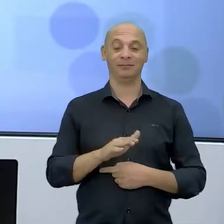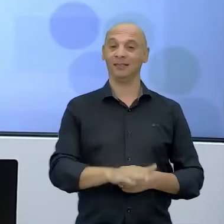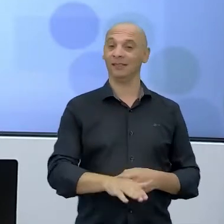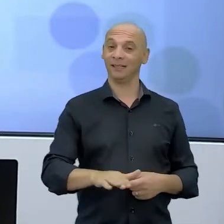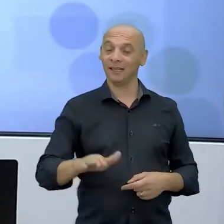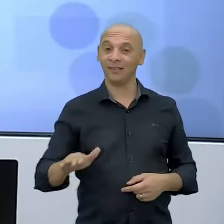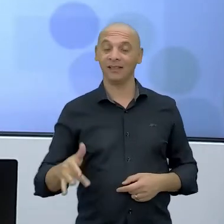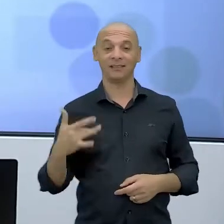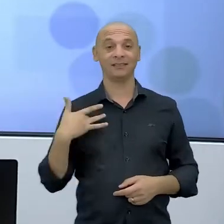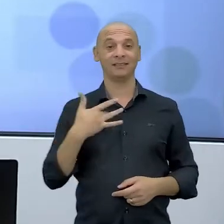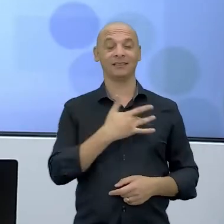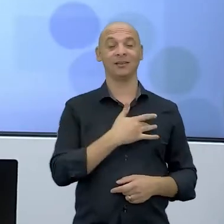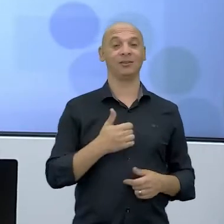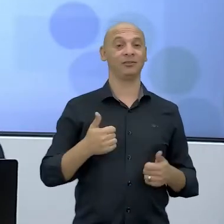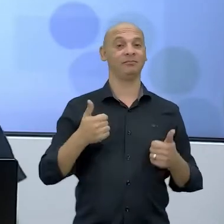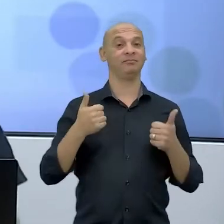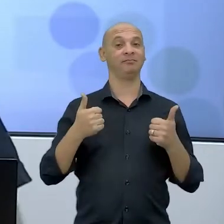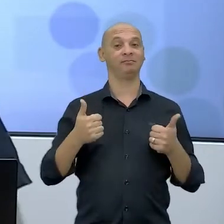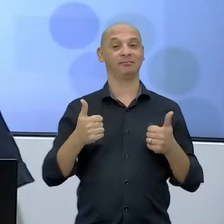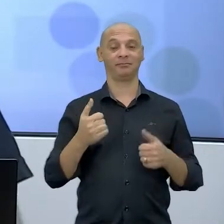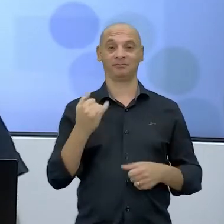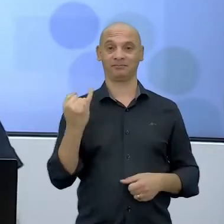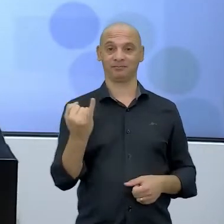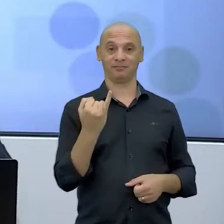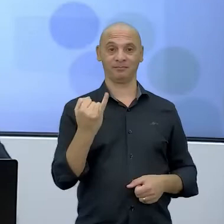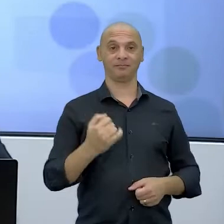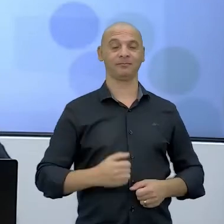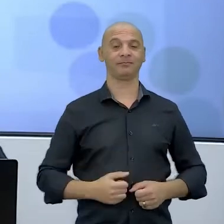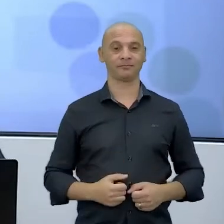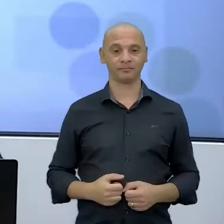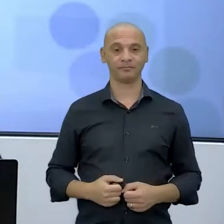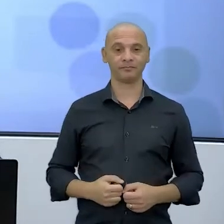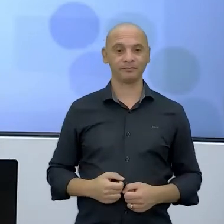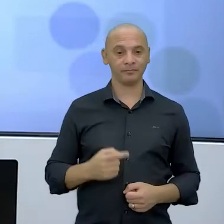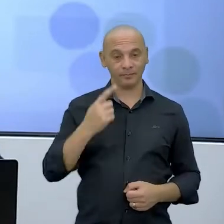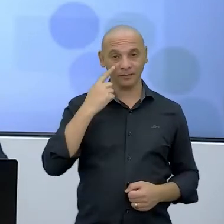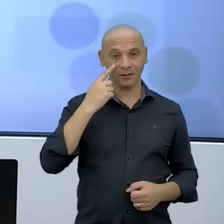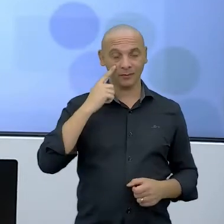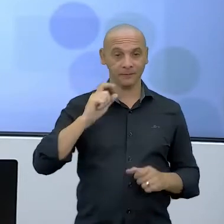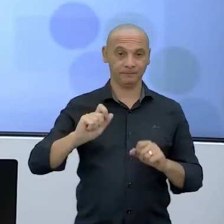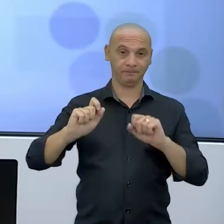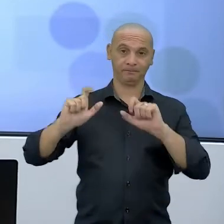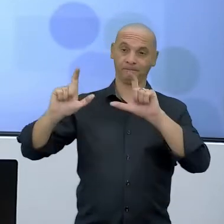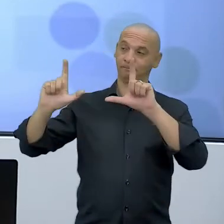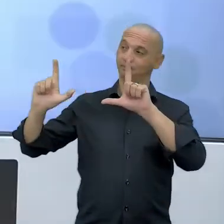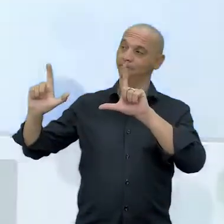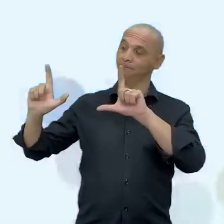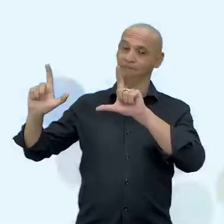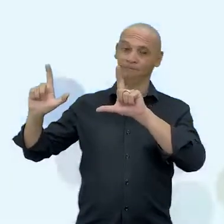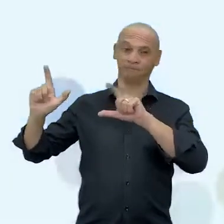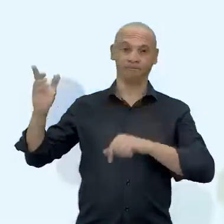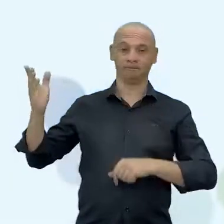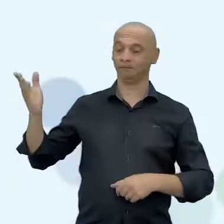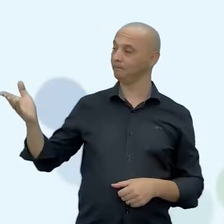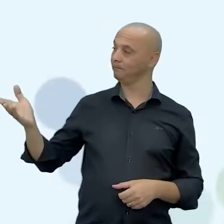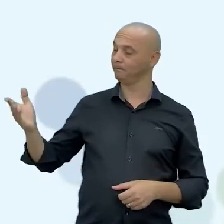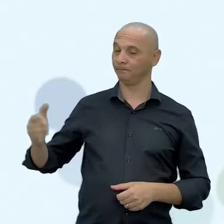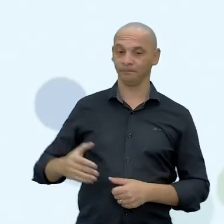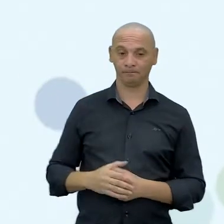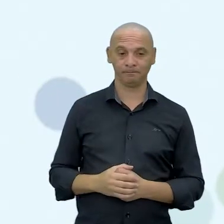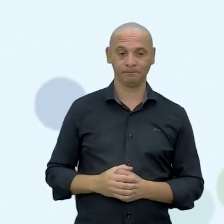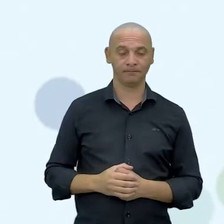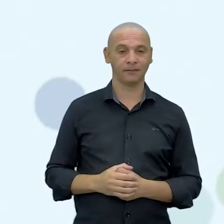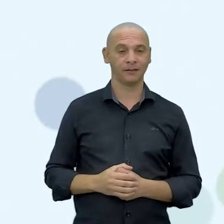né? Sempre, logicamente, fazendo adequadamente. Vamos lá para a próxima tela, que aí nós temos aí a biodiversidade